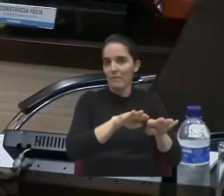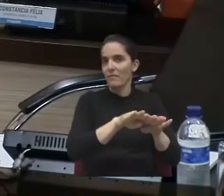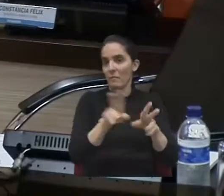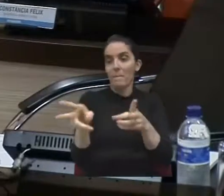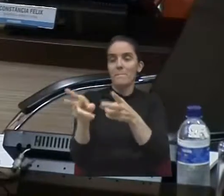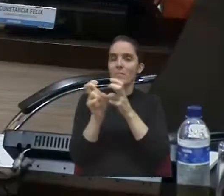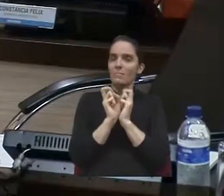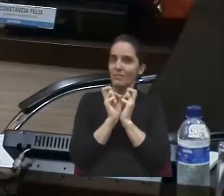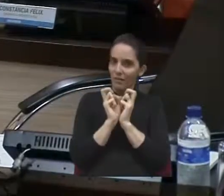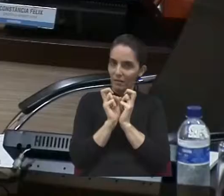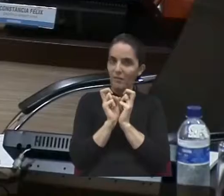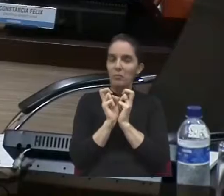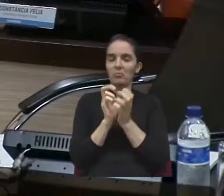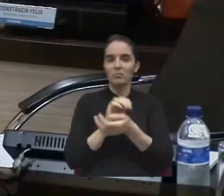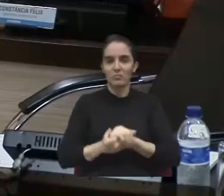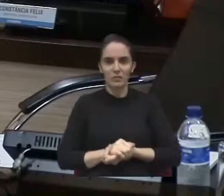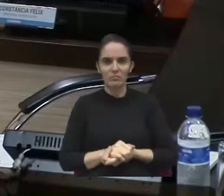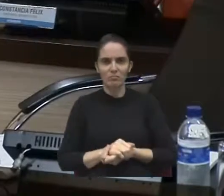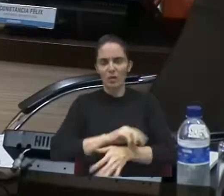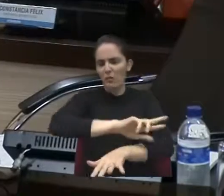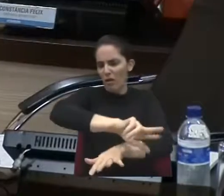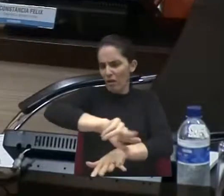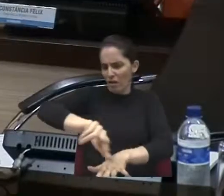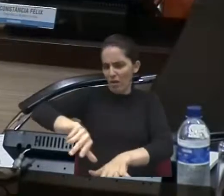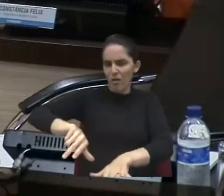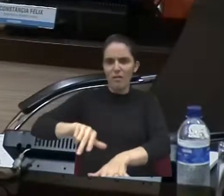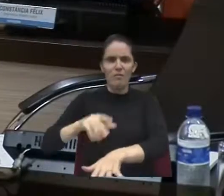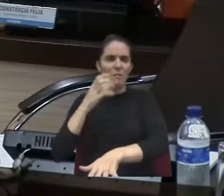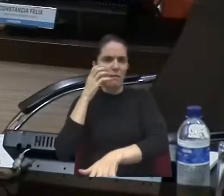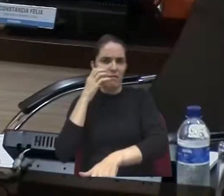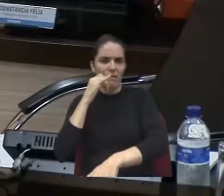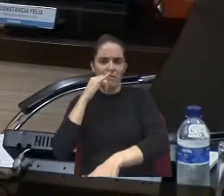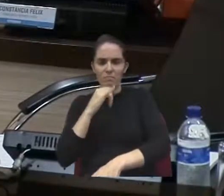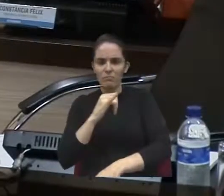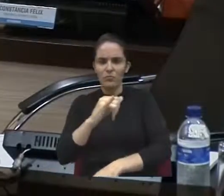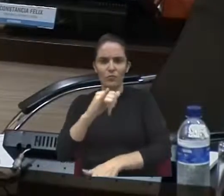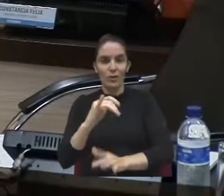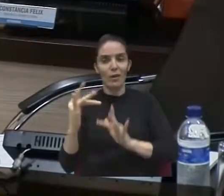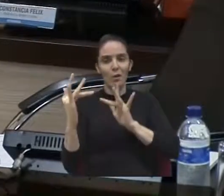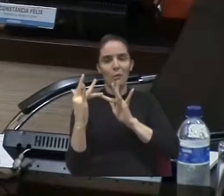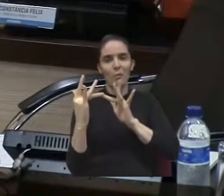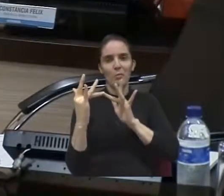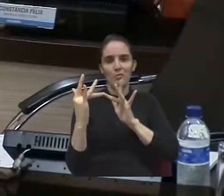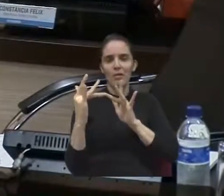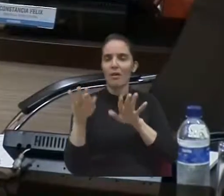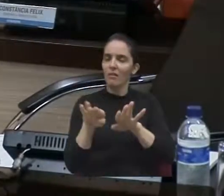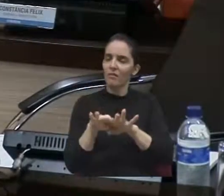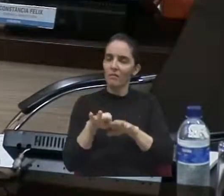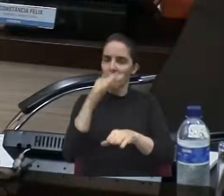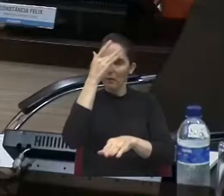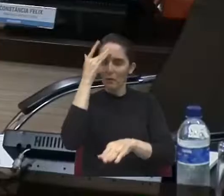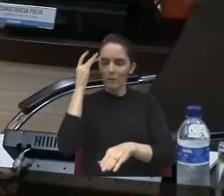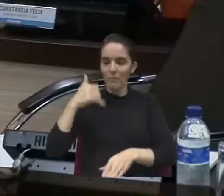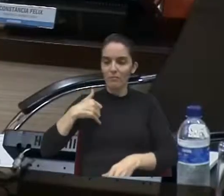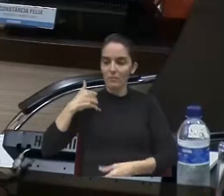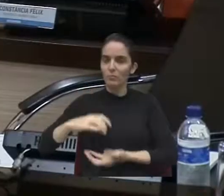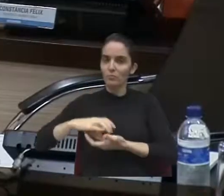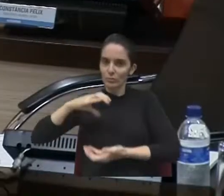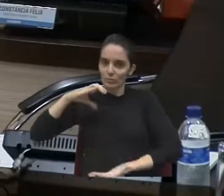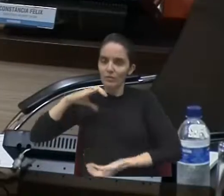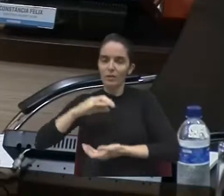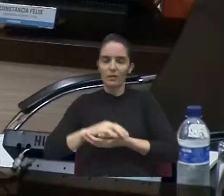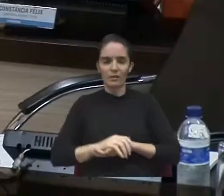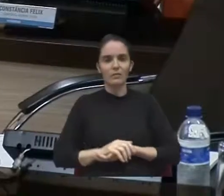de inúmeras declarações e contato com pessoas de mais idade que passaram pelo senhor,